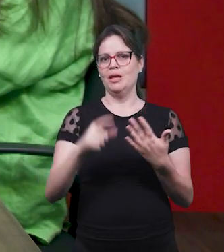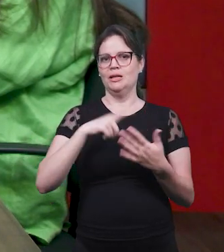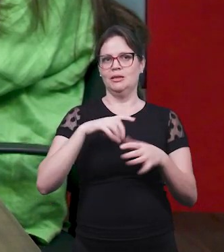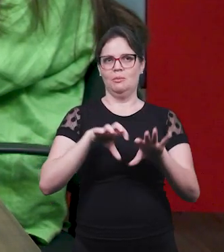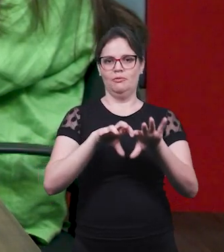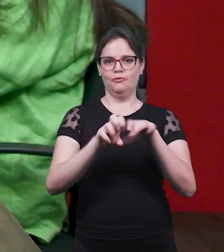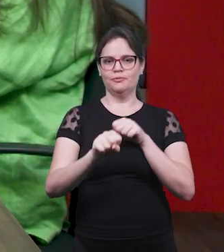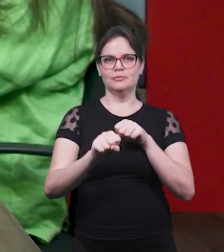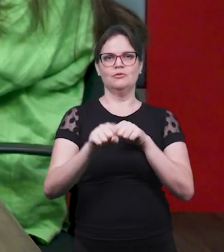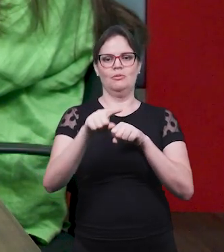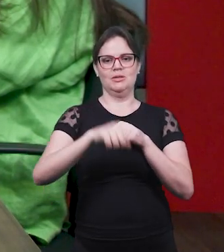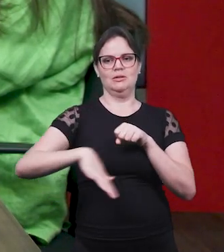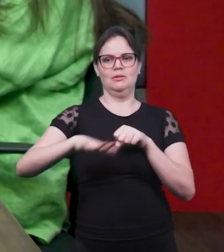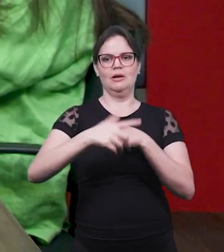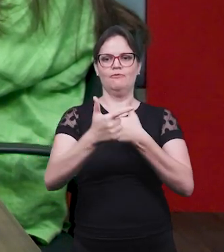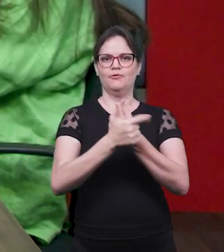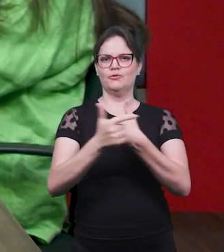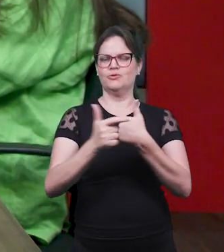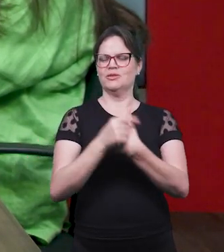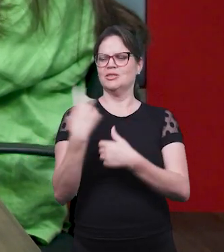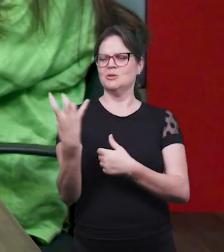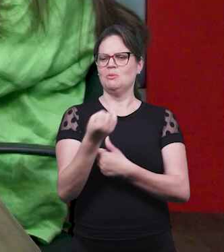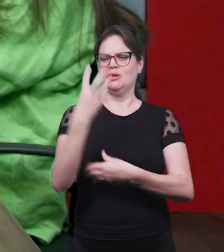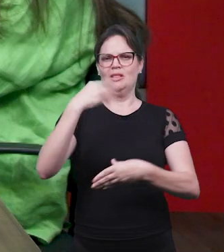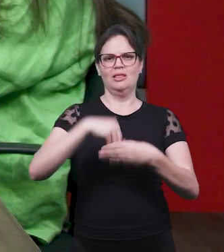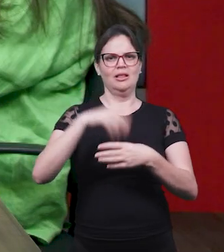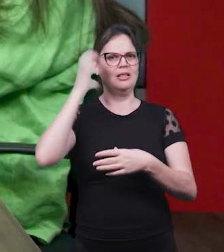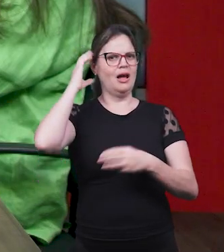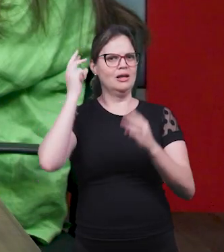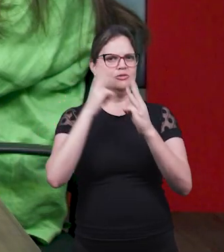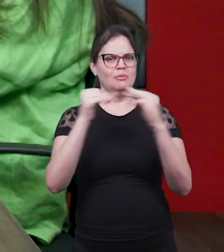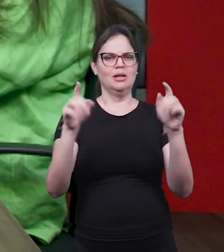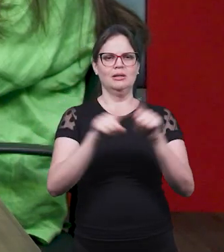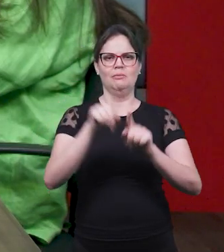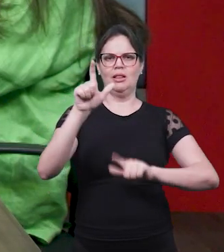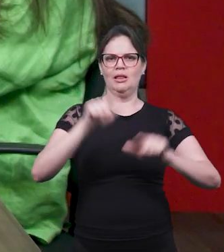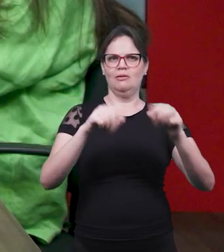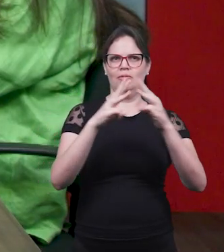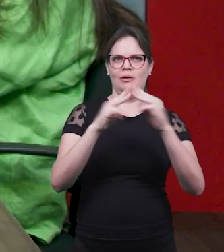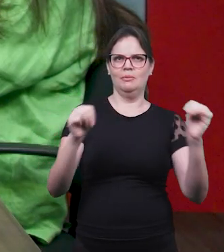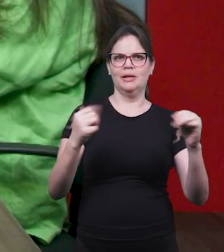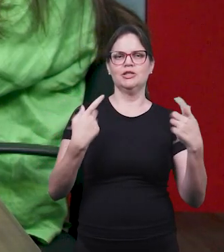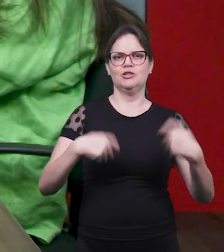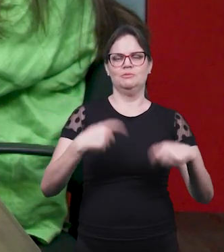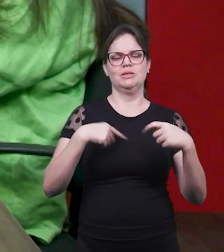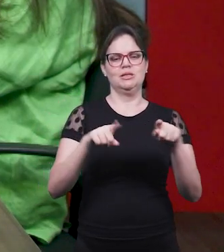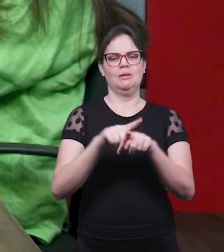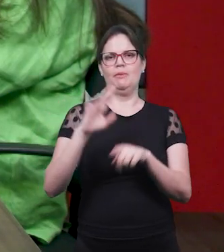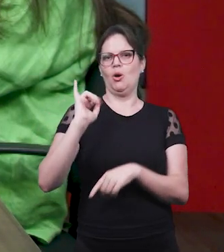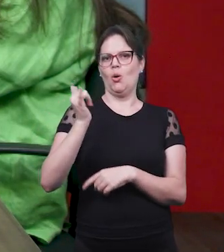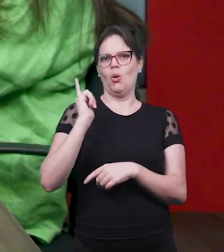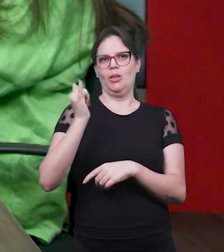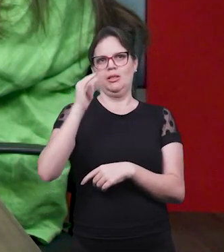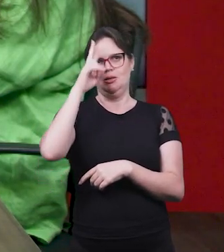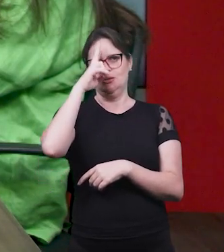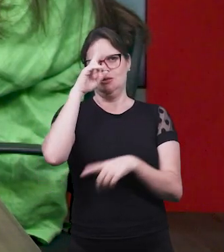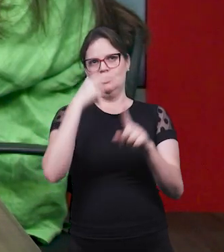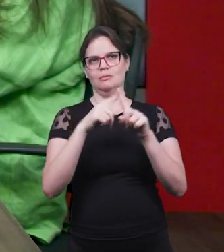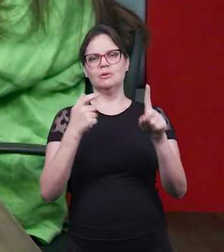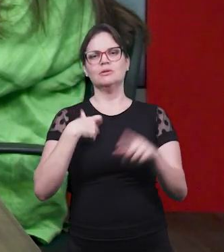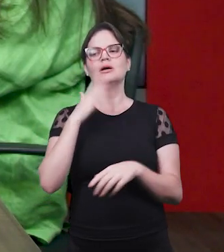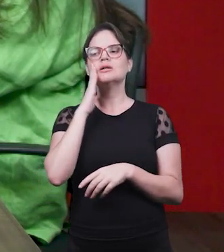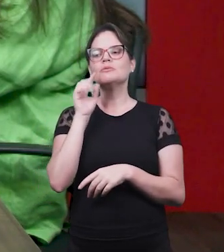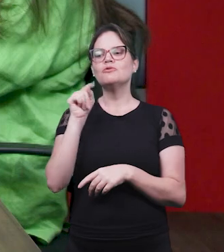na construção da Rádio Manaim, da Rádio TV, e essa história a gente precisa também contar, registrar, mas a gente também queria